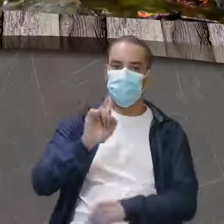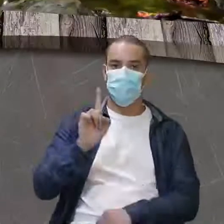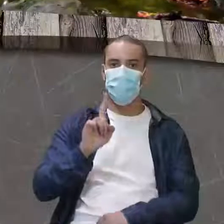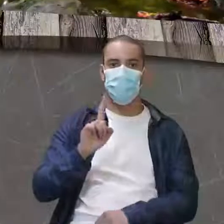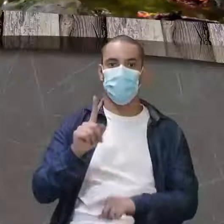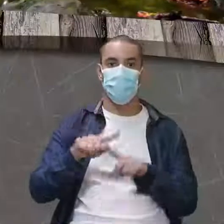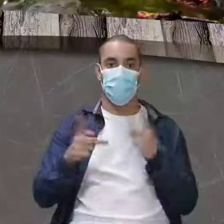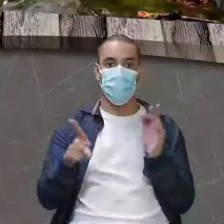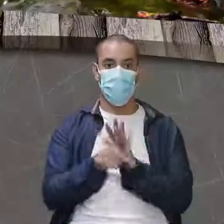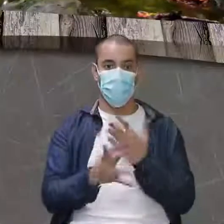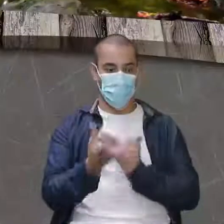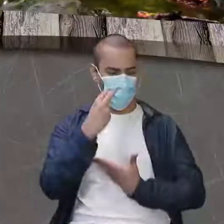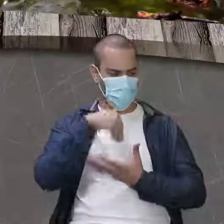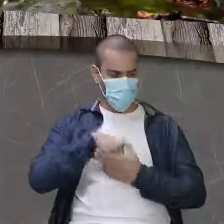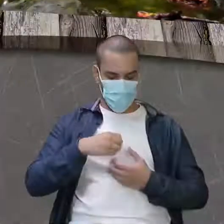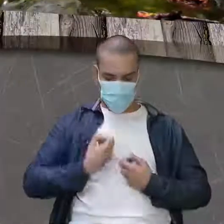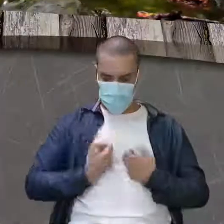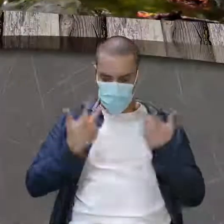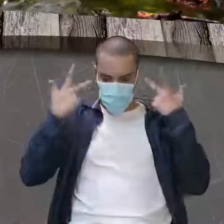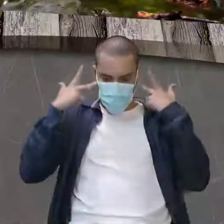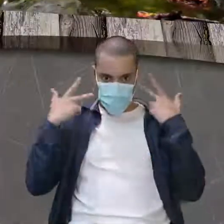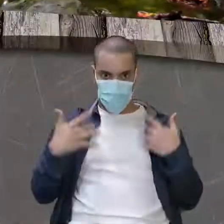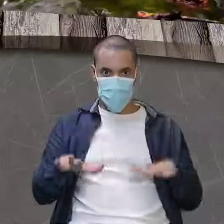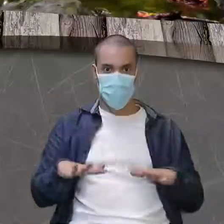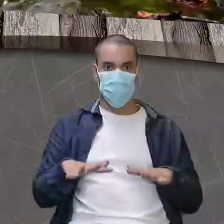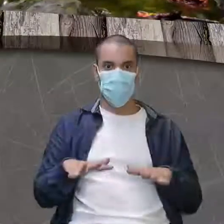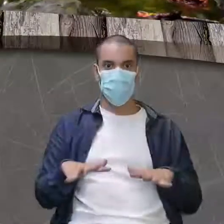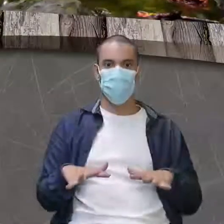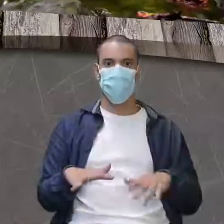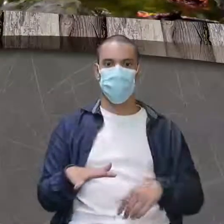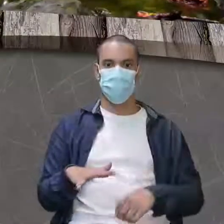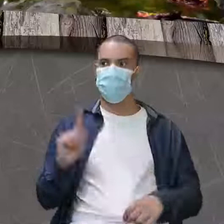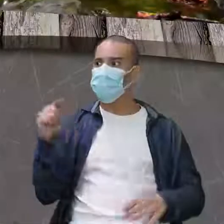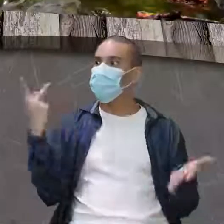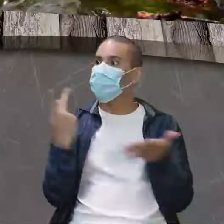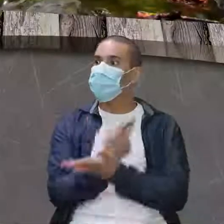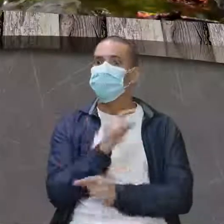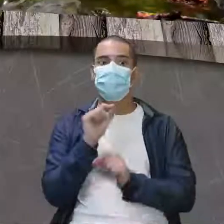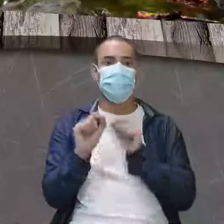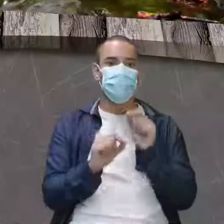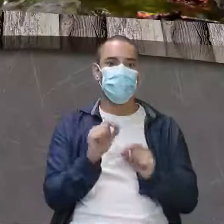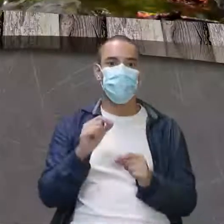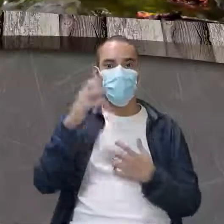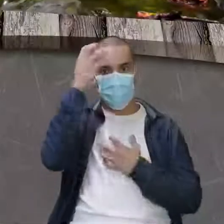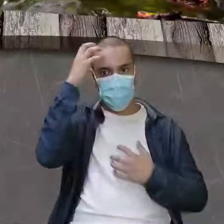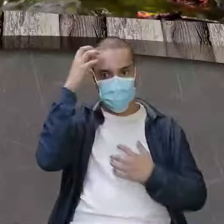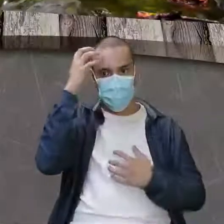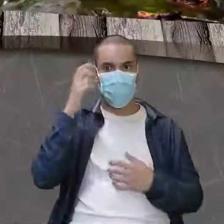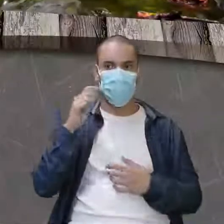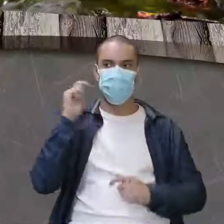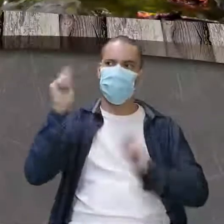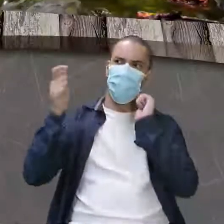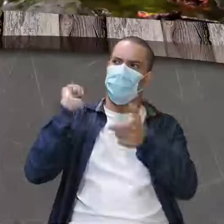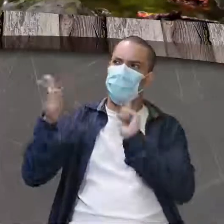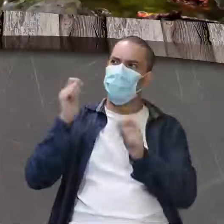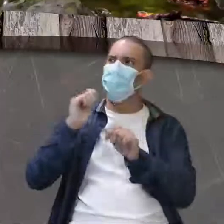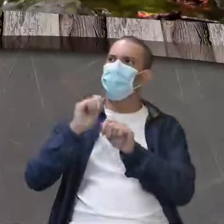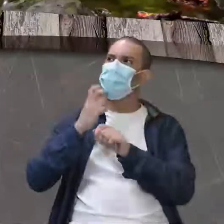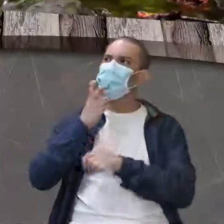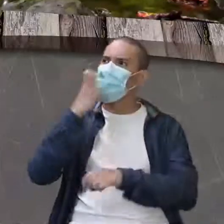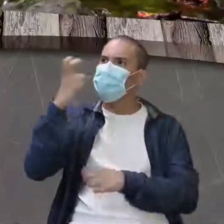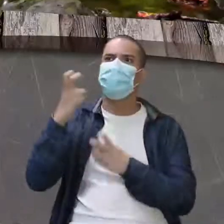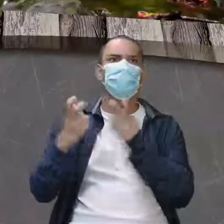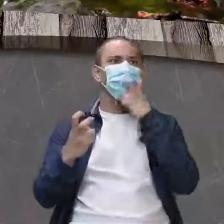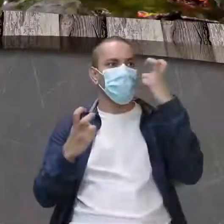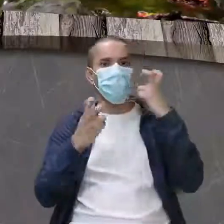Os primatas também, eles começam a gritar, jogam galhos e dizem, opa, está acontecendo alguma coisa aqui na frente, volta todo mundo, ou então vai lá para a direita, vai para a esquerda,